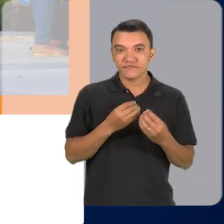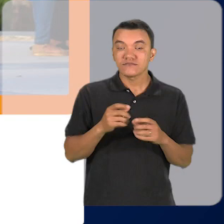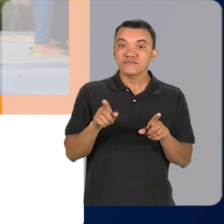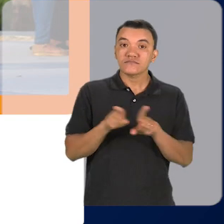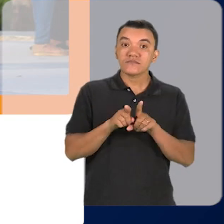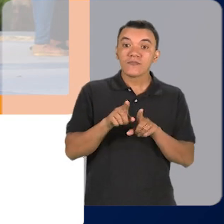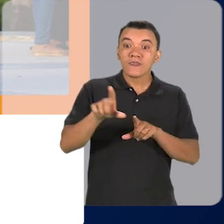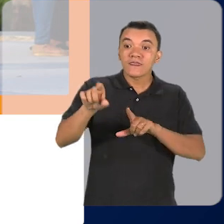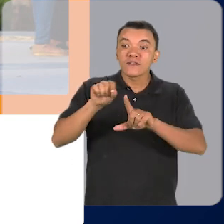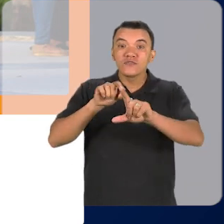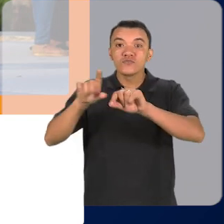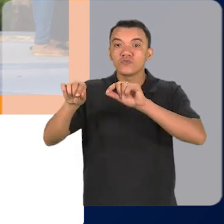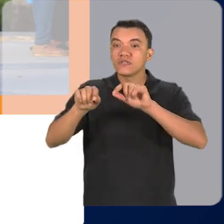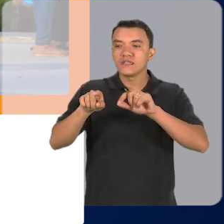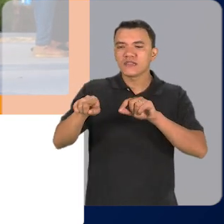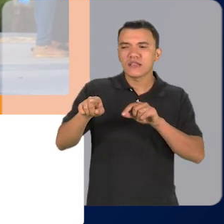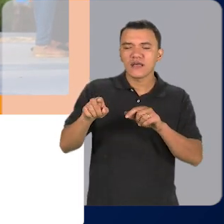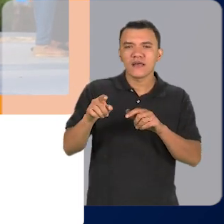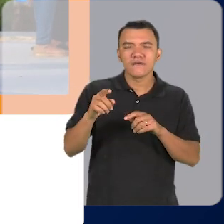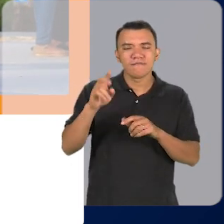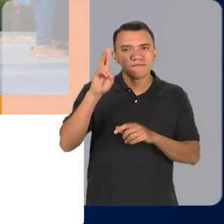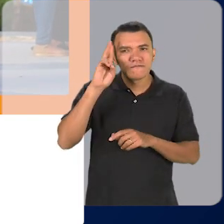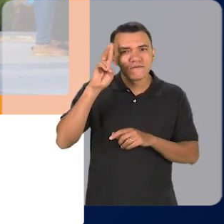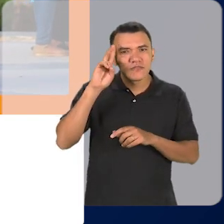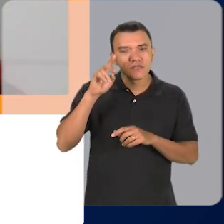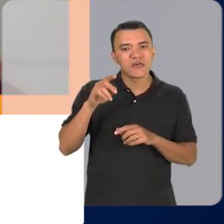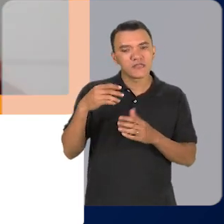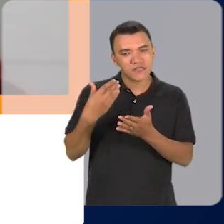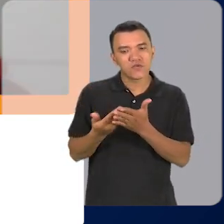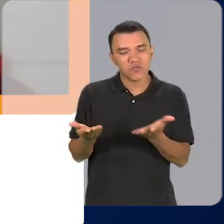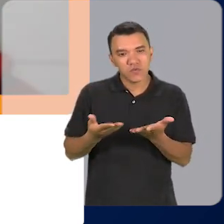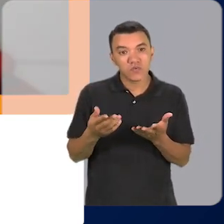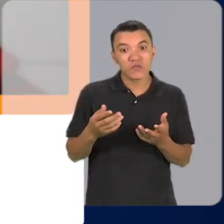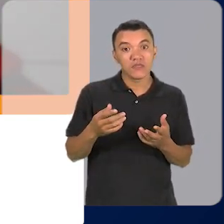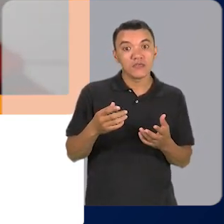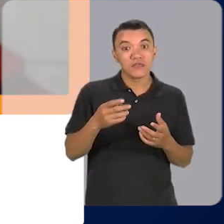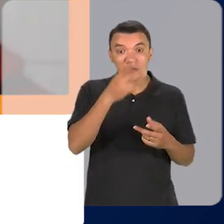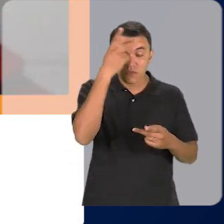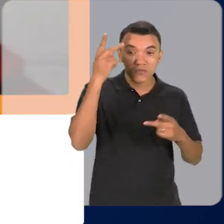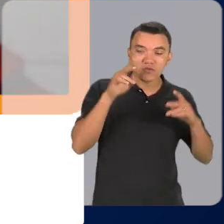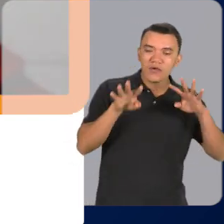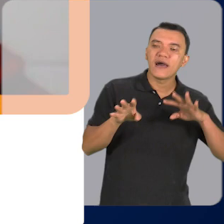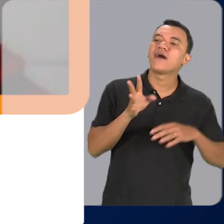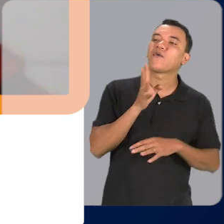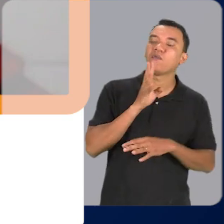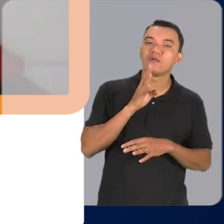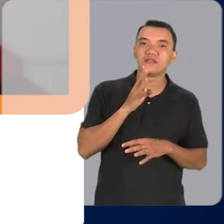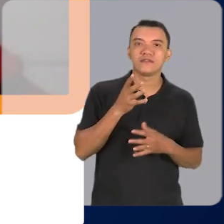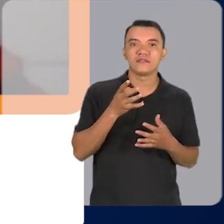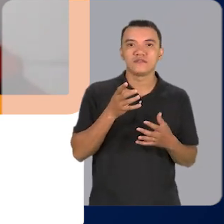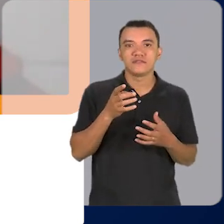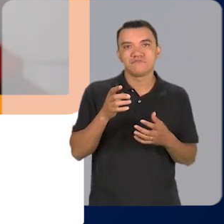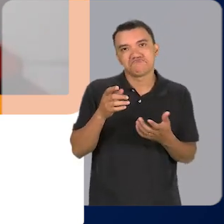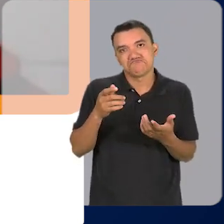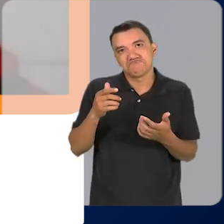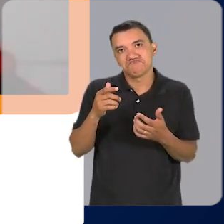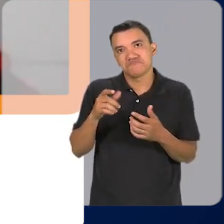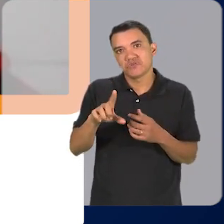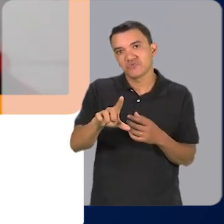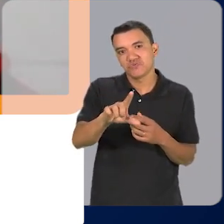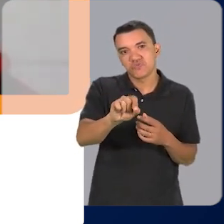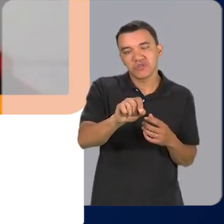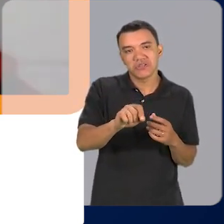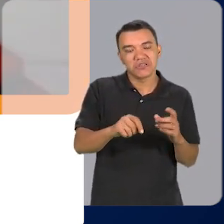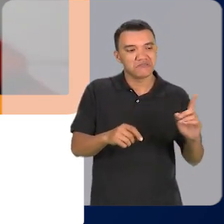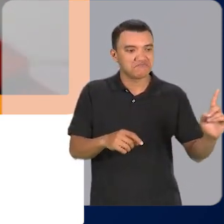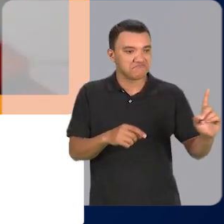que ainda estão em atuação e que, ao falar, as pessoas lembrem. Então, não poderia pegar um pregoeiro que não fosse uma